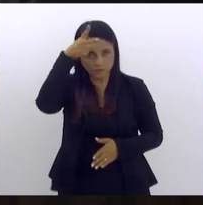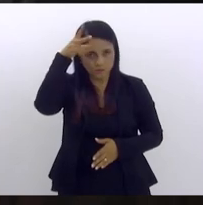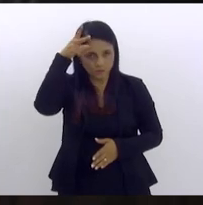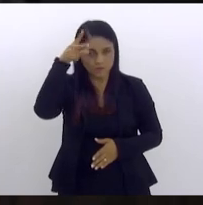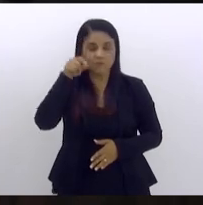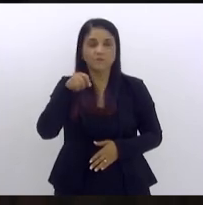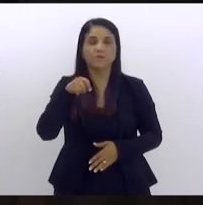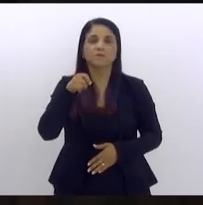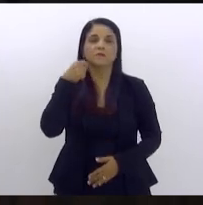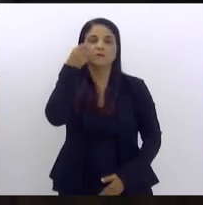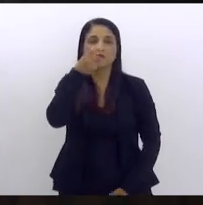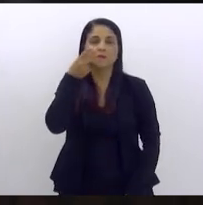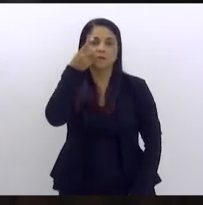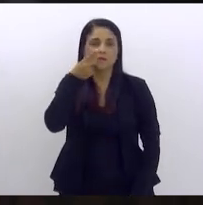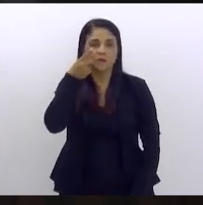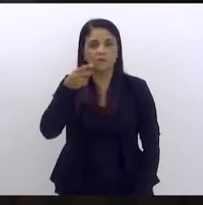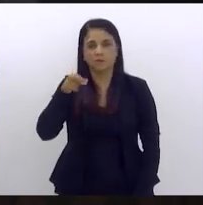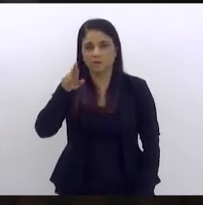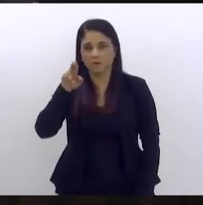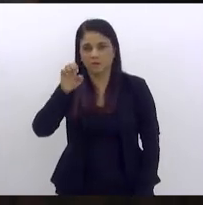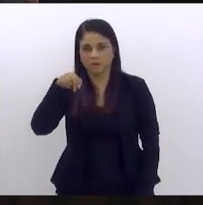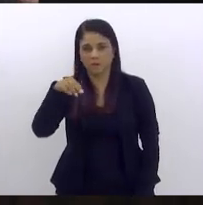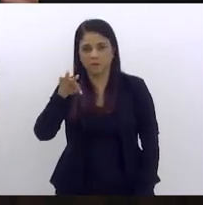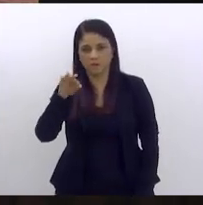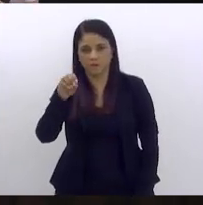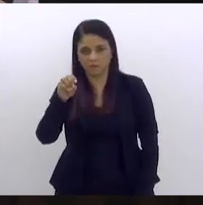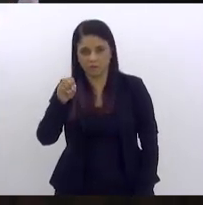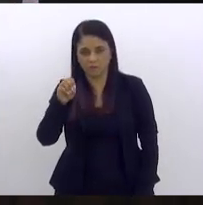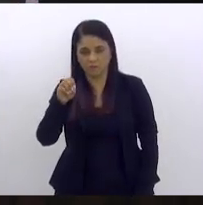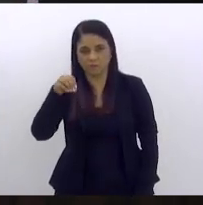deputado Renato Machado.